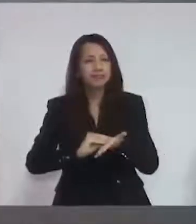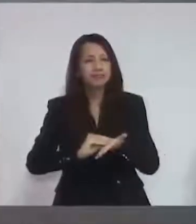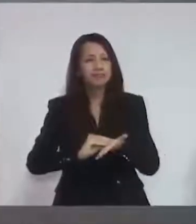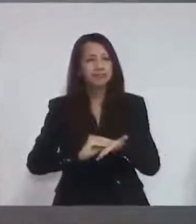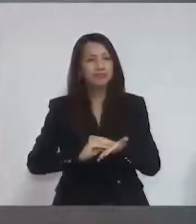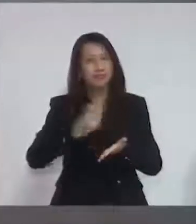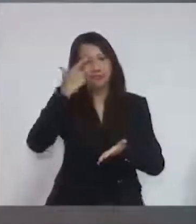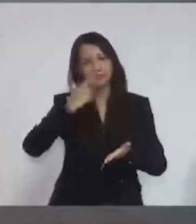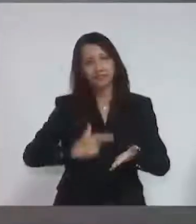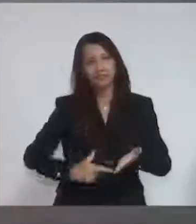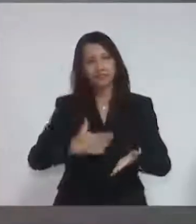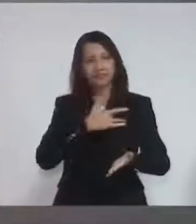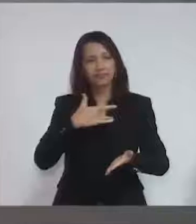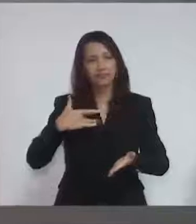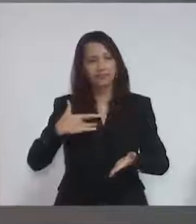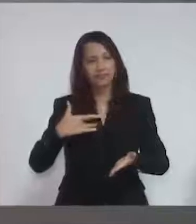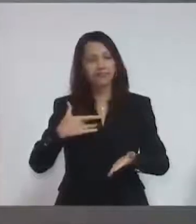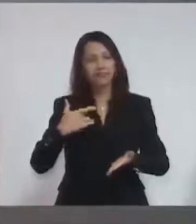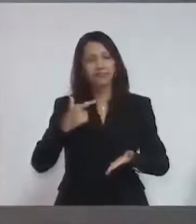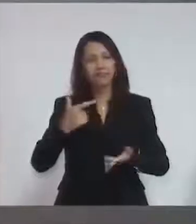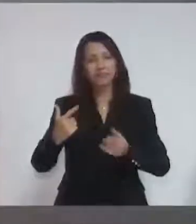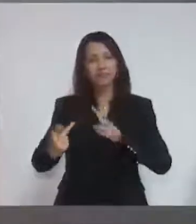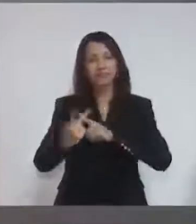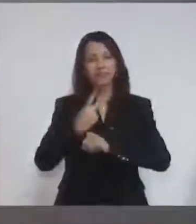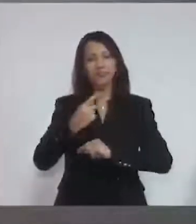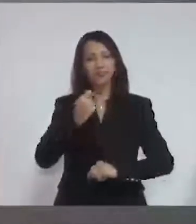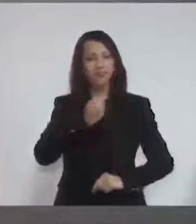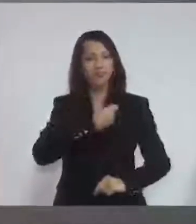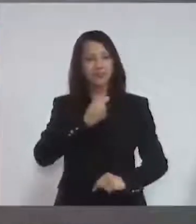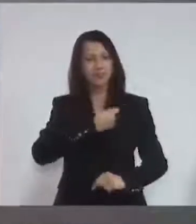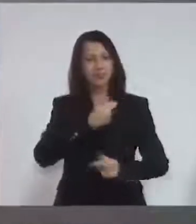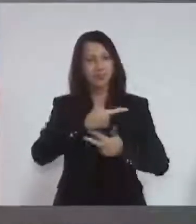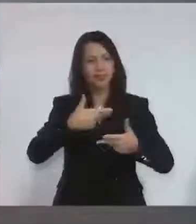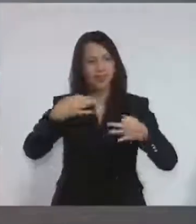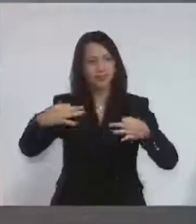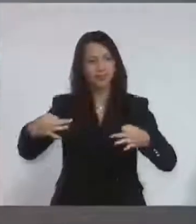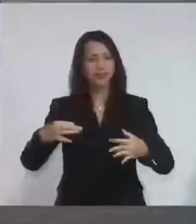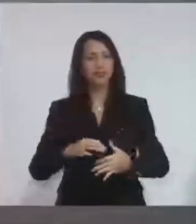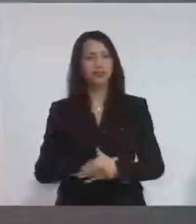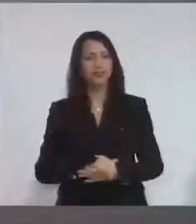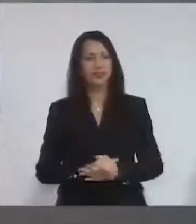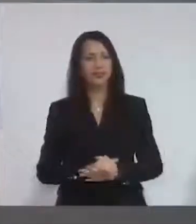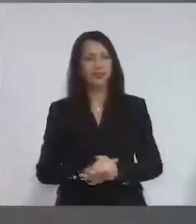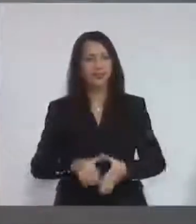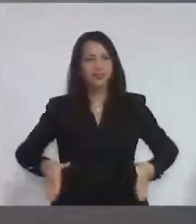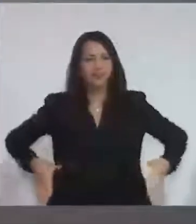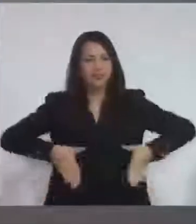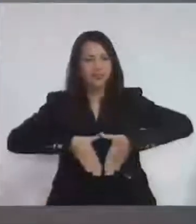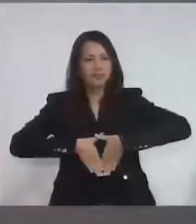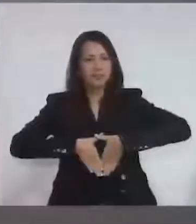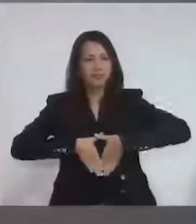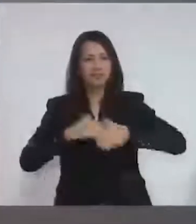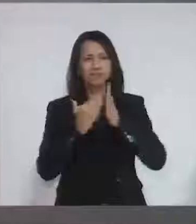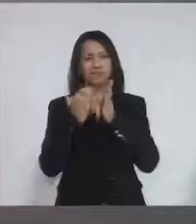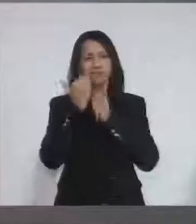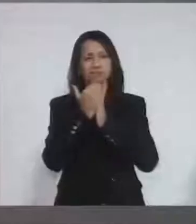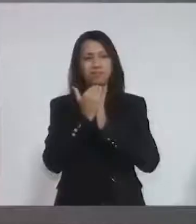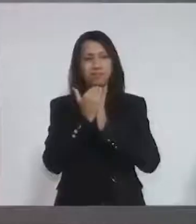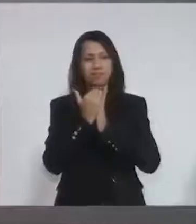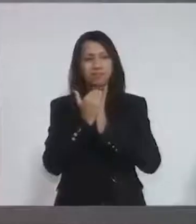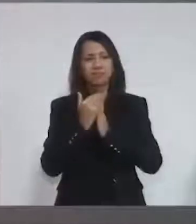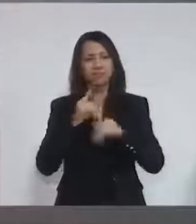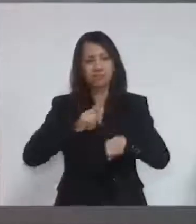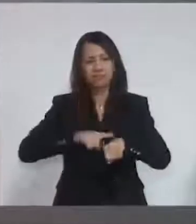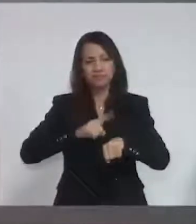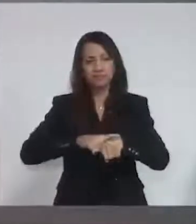guardas, que também não é cumprida. Agora sim, passa a régua, para tudo. colete vencido?